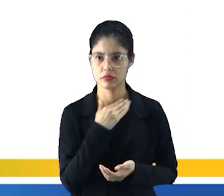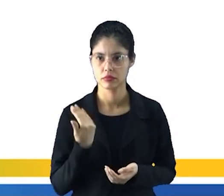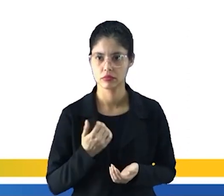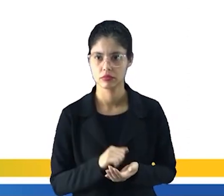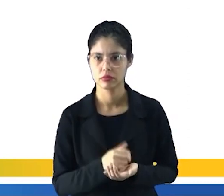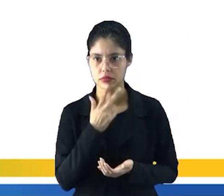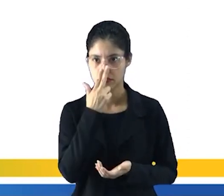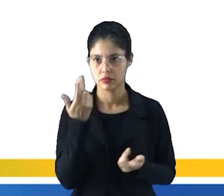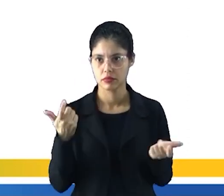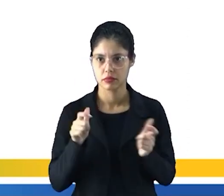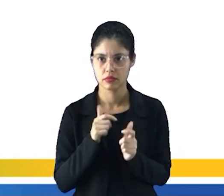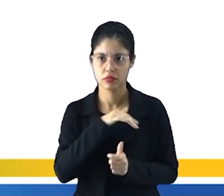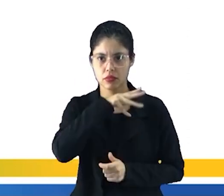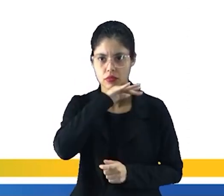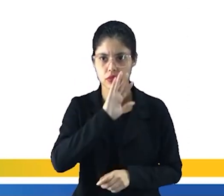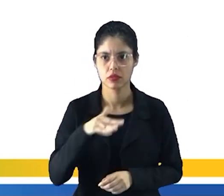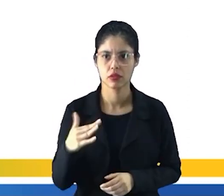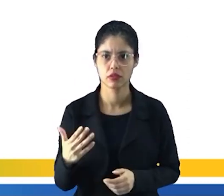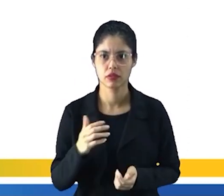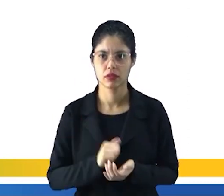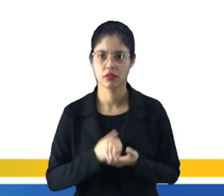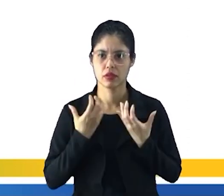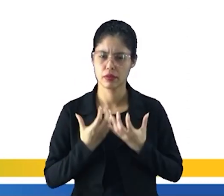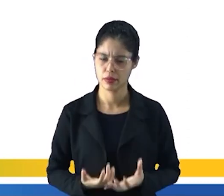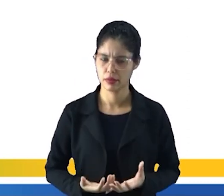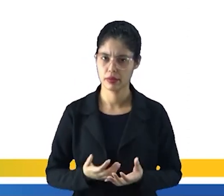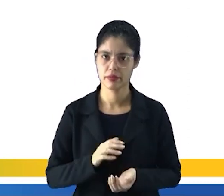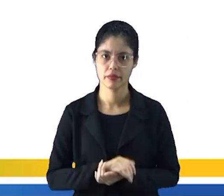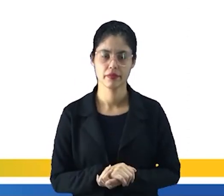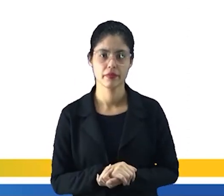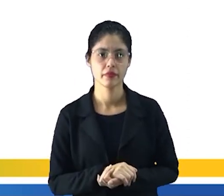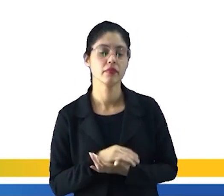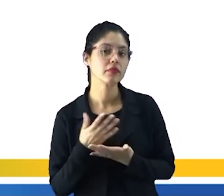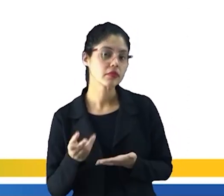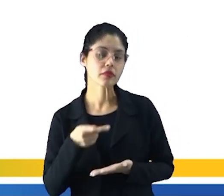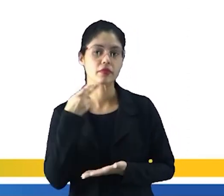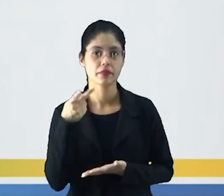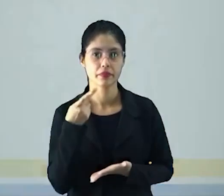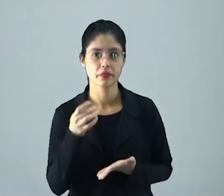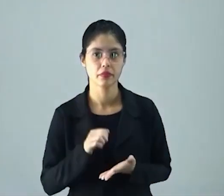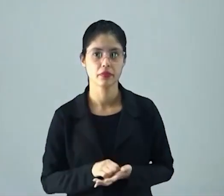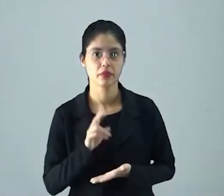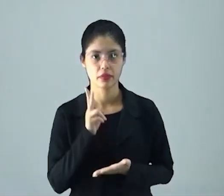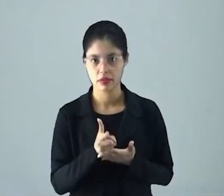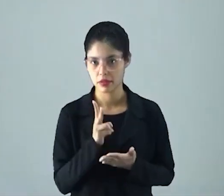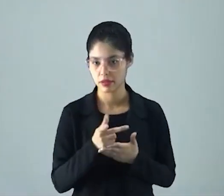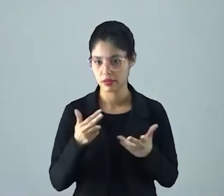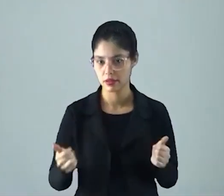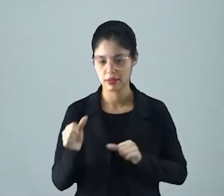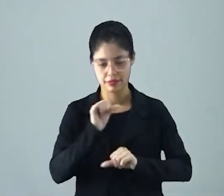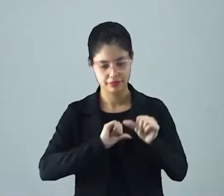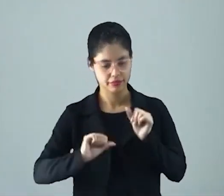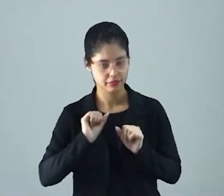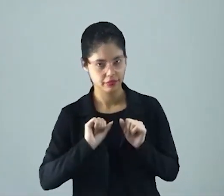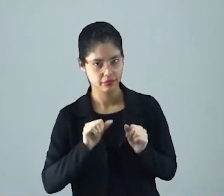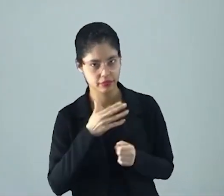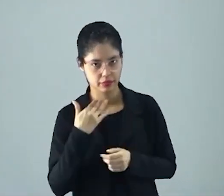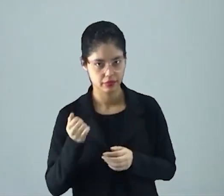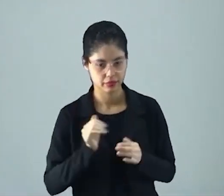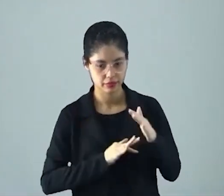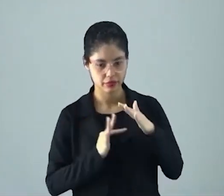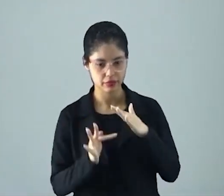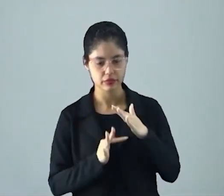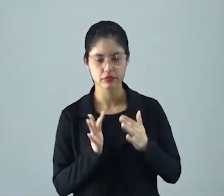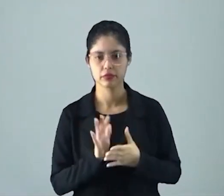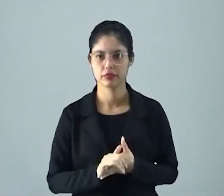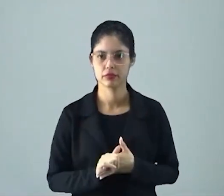morte parece menos terrível quando se está cansado. Então, ela disse aqui a mesma coisa, só que de uma forma